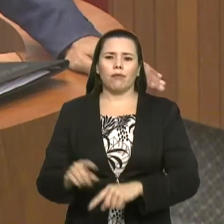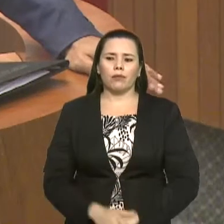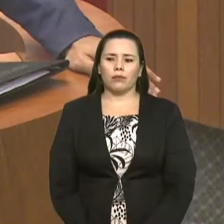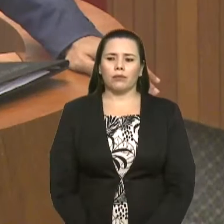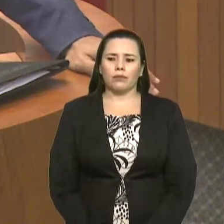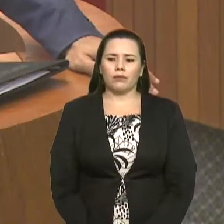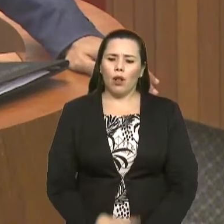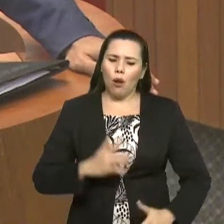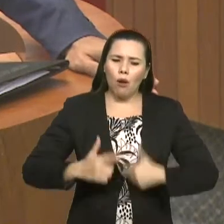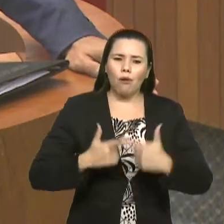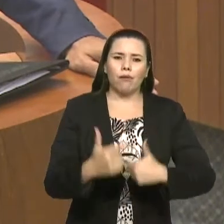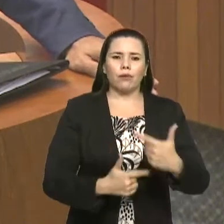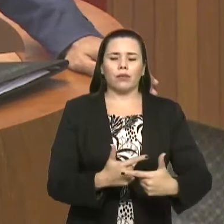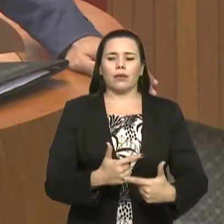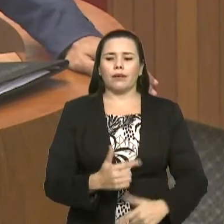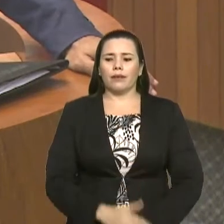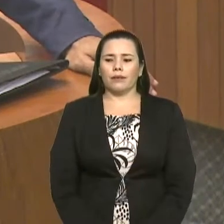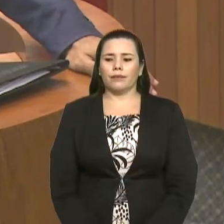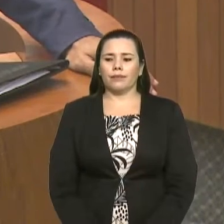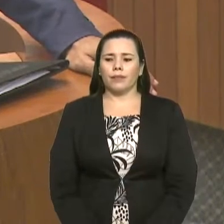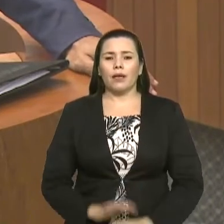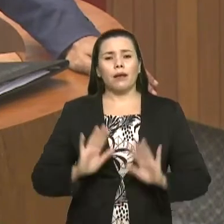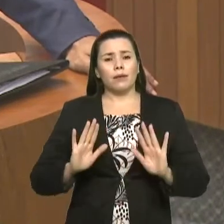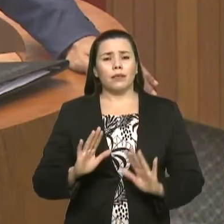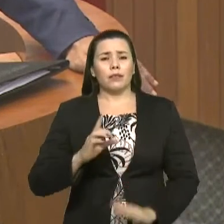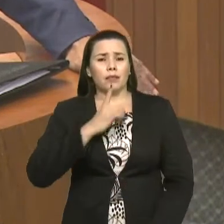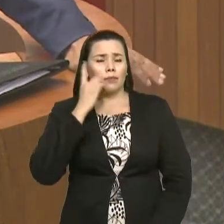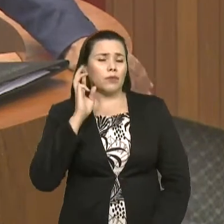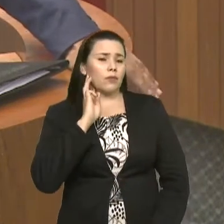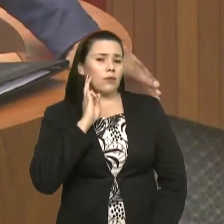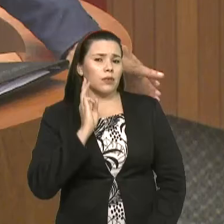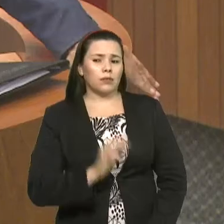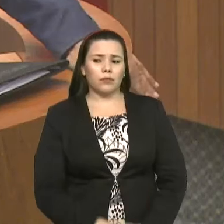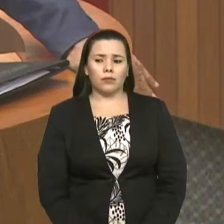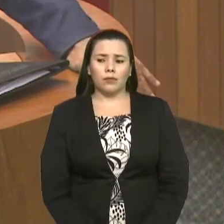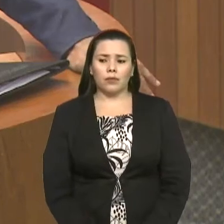Mas, deputado Hélio, Vossa Excelência está falando desses altos cargos, altos salários?